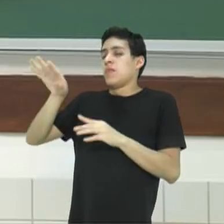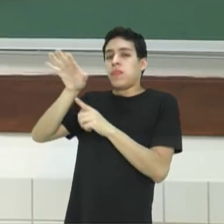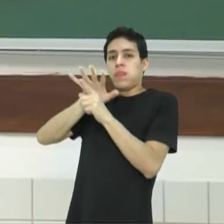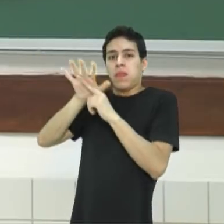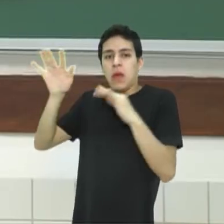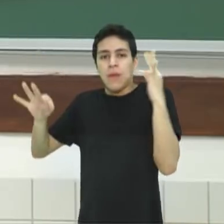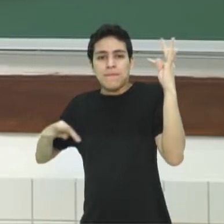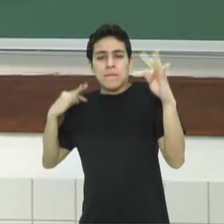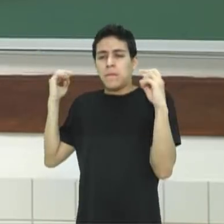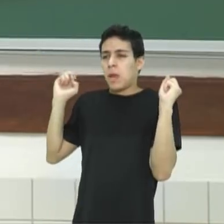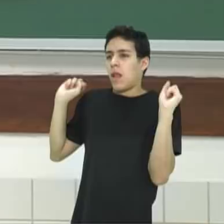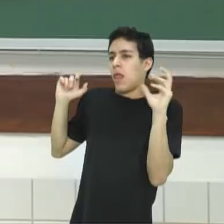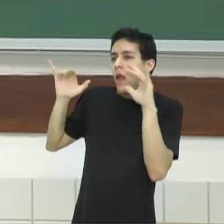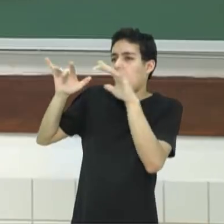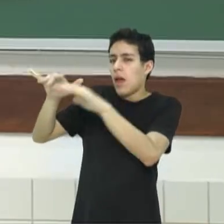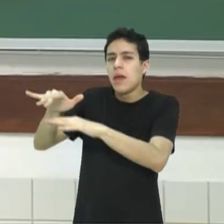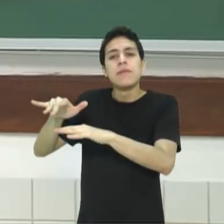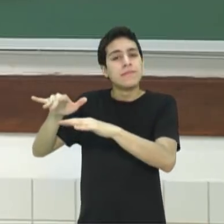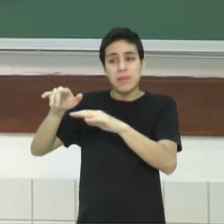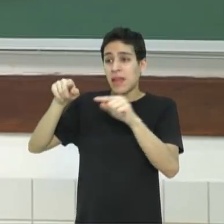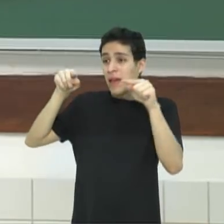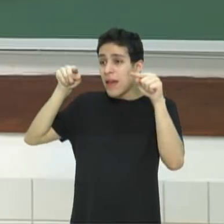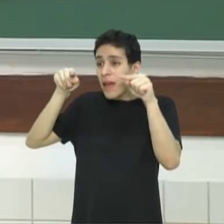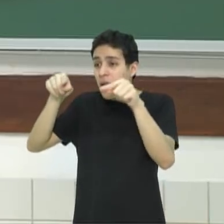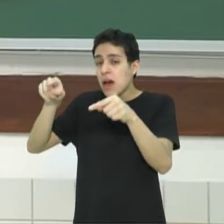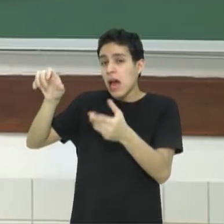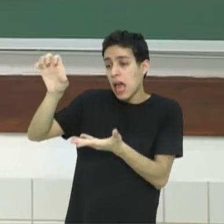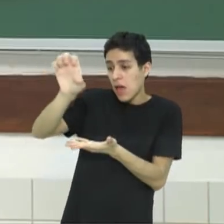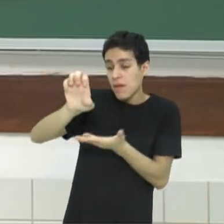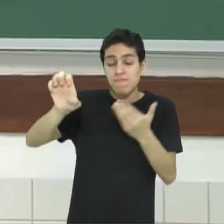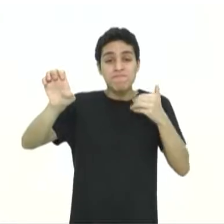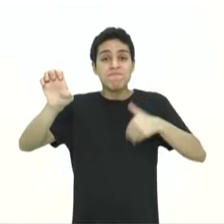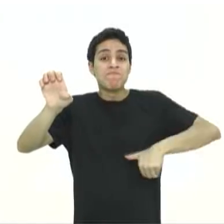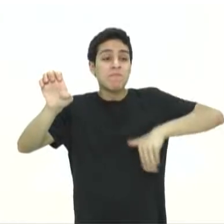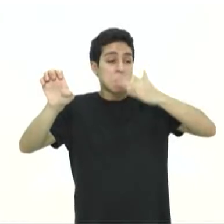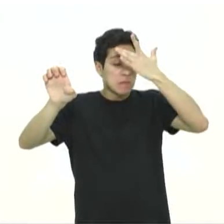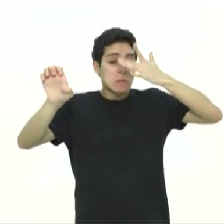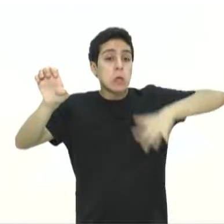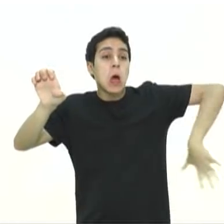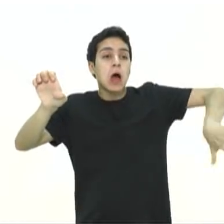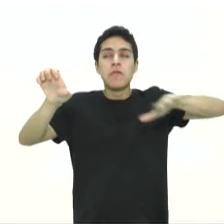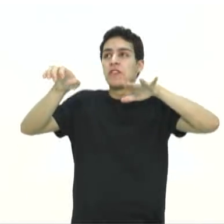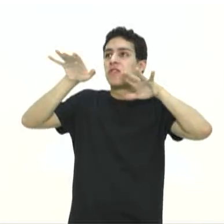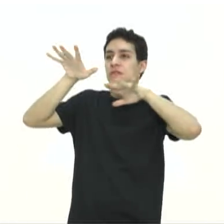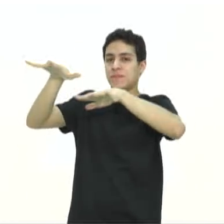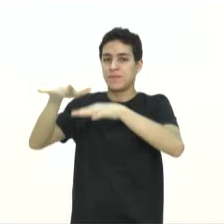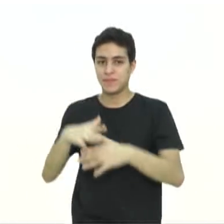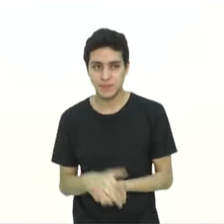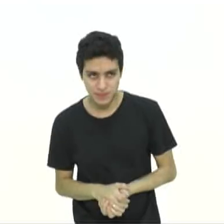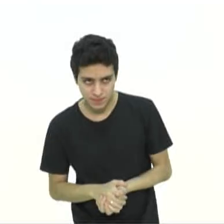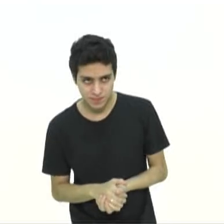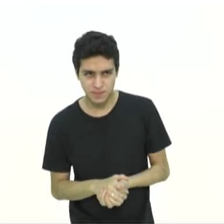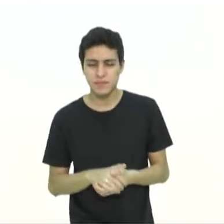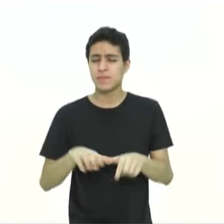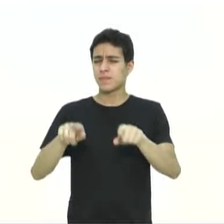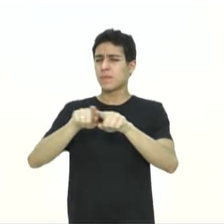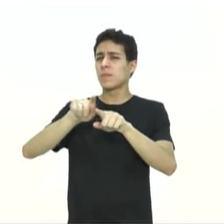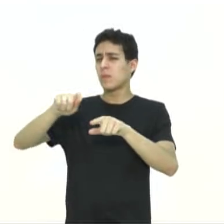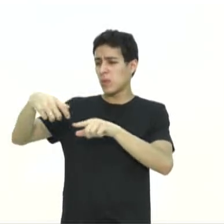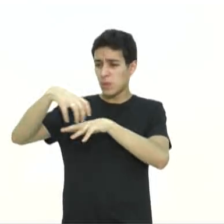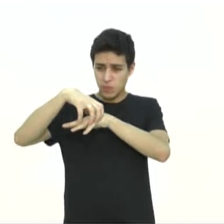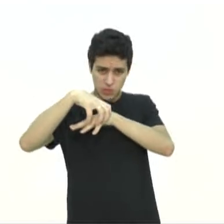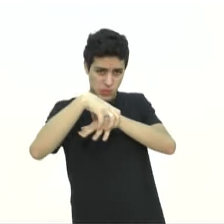muito grande, é o continente mais visitado do planeta. Aí falando do transporte também, desse oferecimento dos serviços,